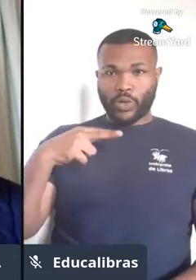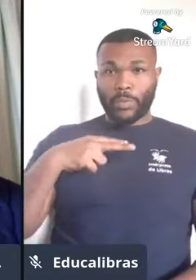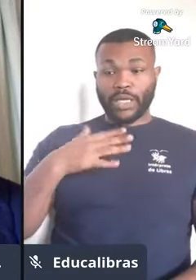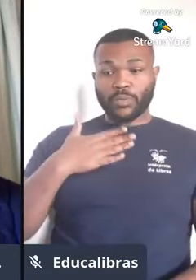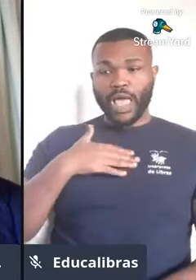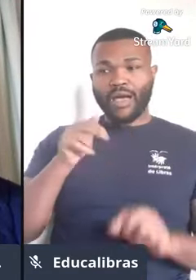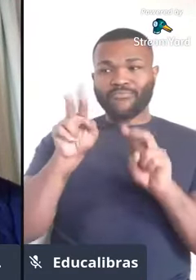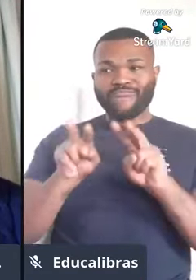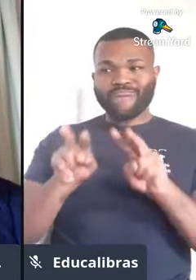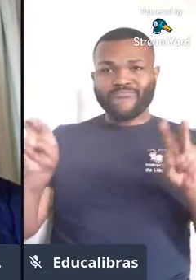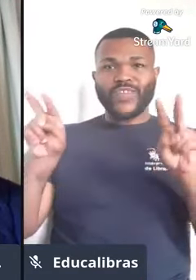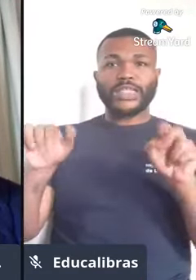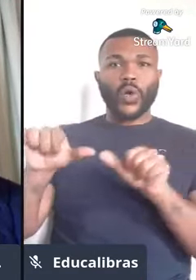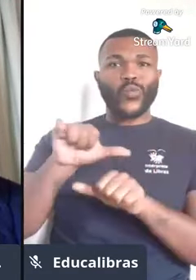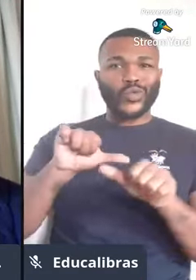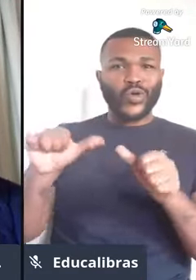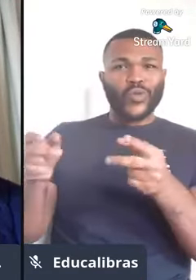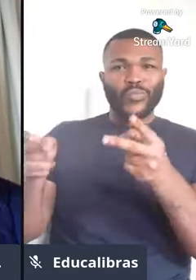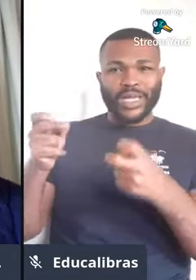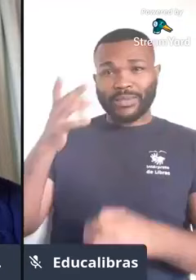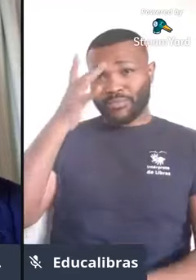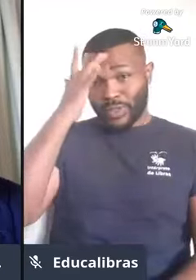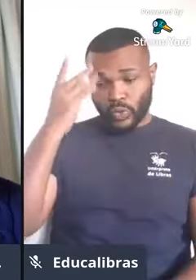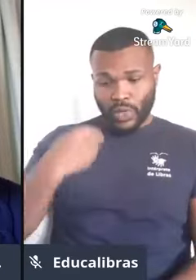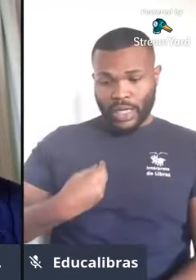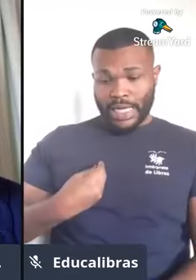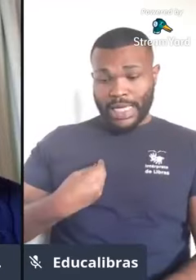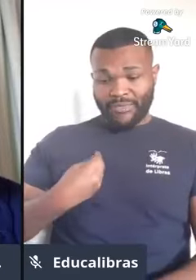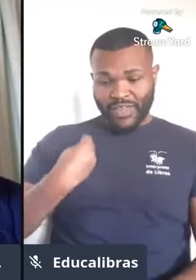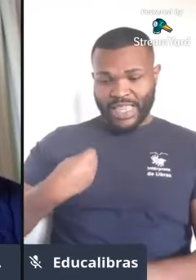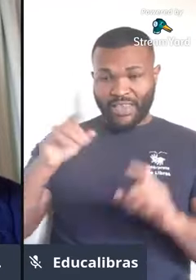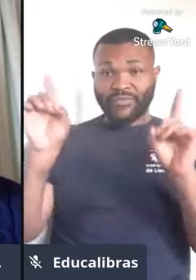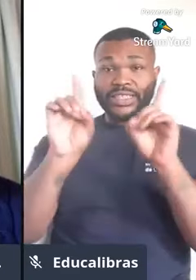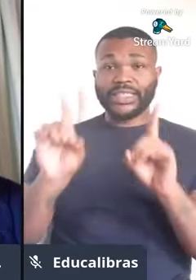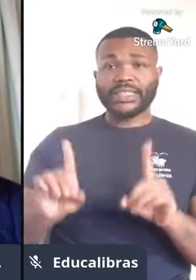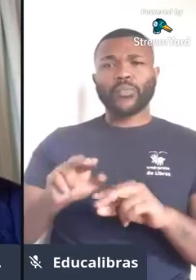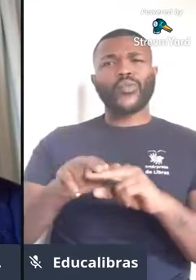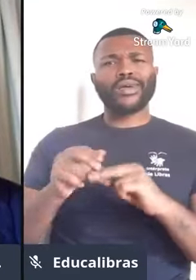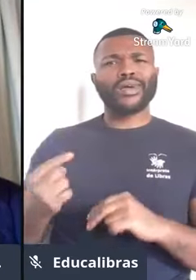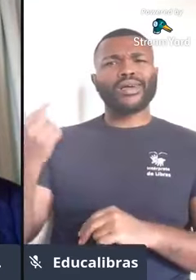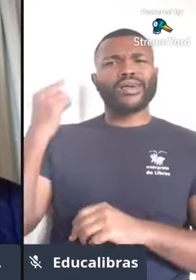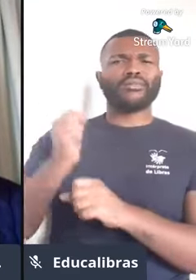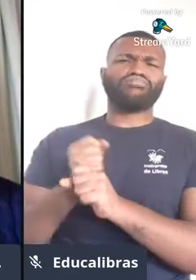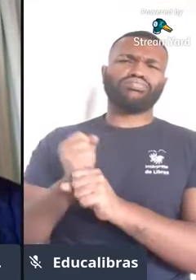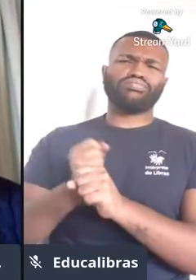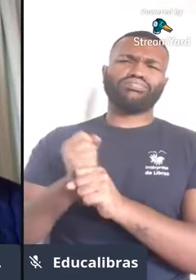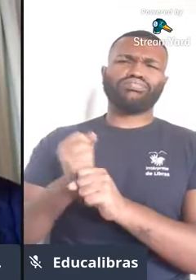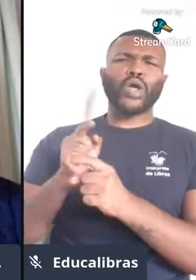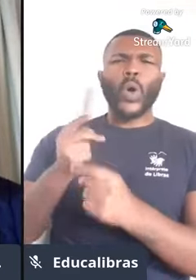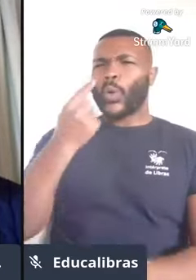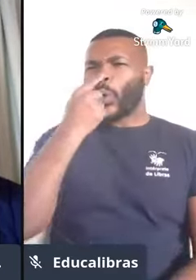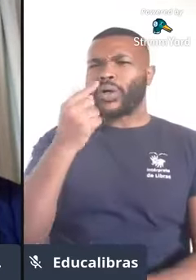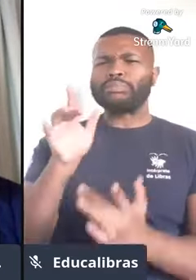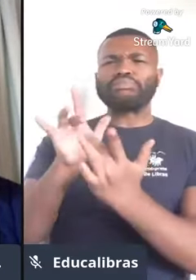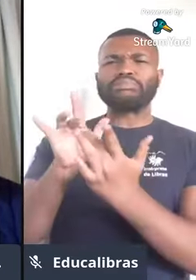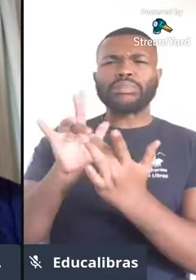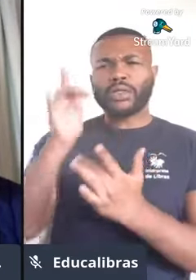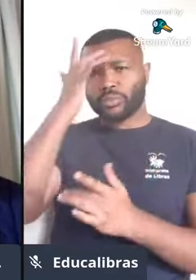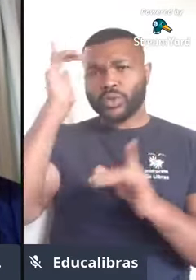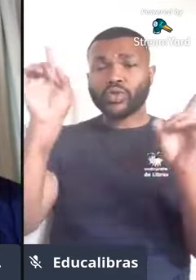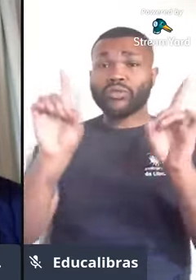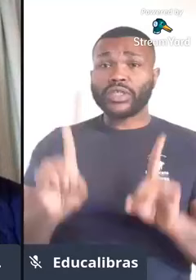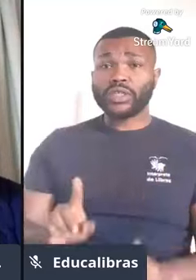de ter trabalhado e convivido com elas por tantos anos. Daí eu achar que